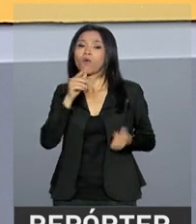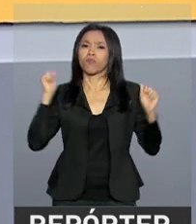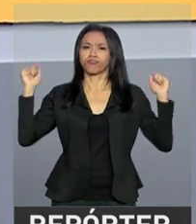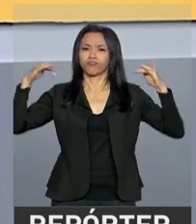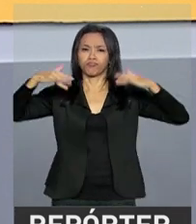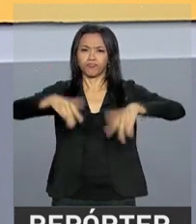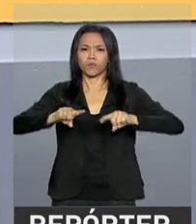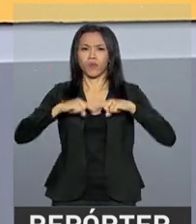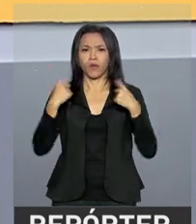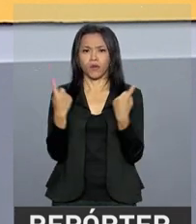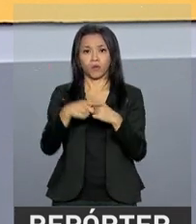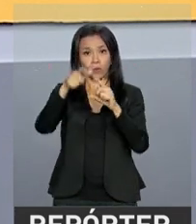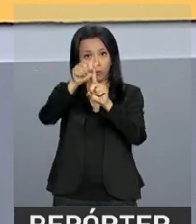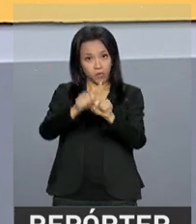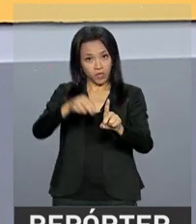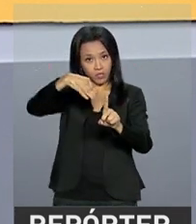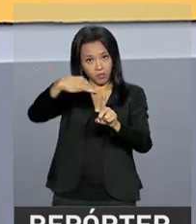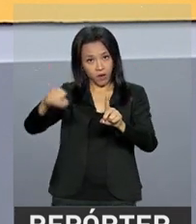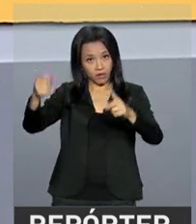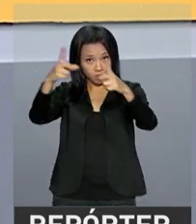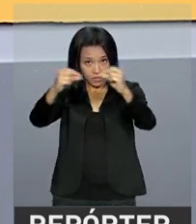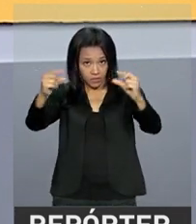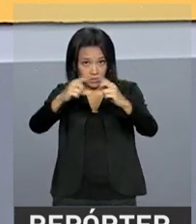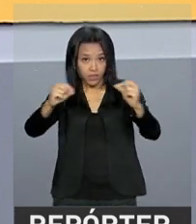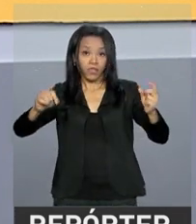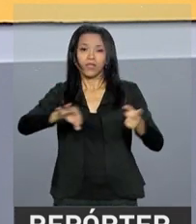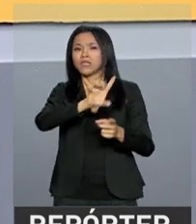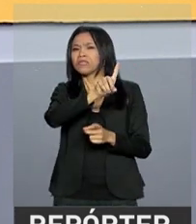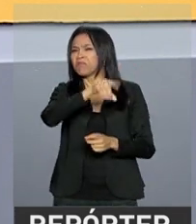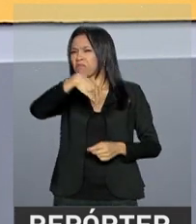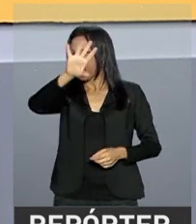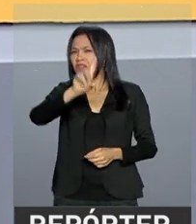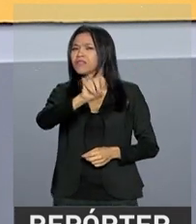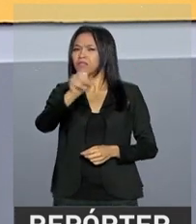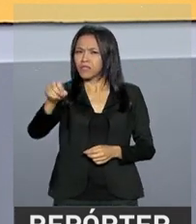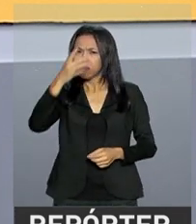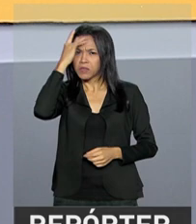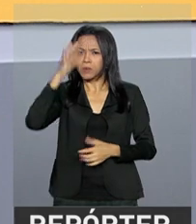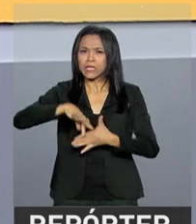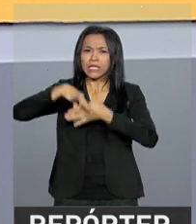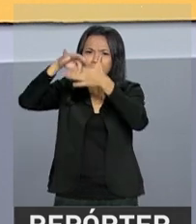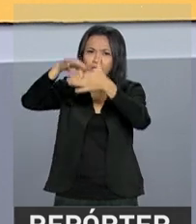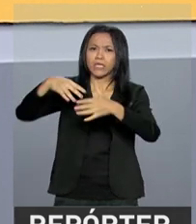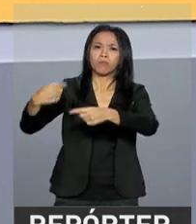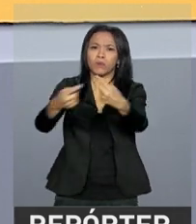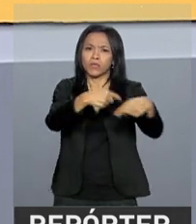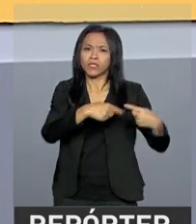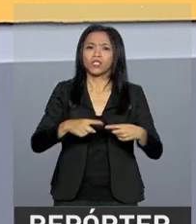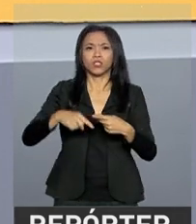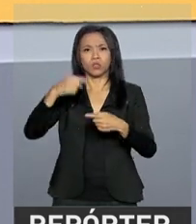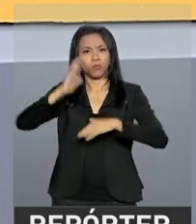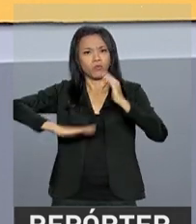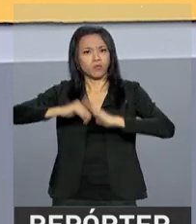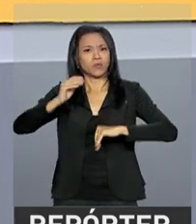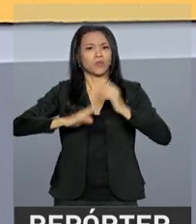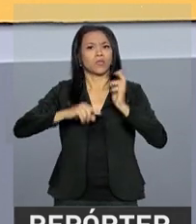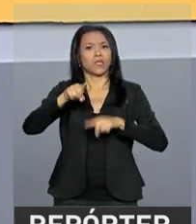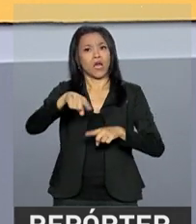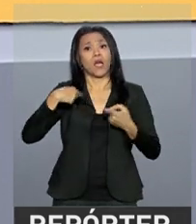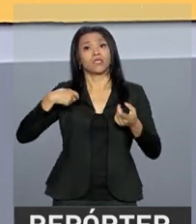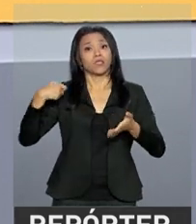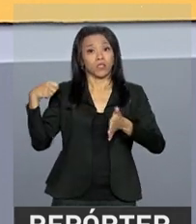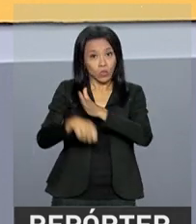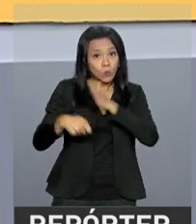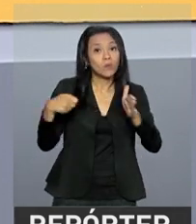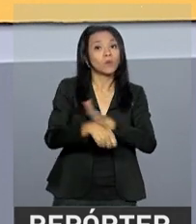aqui em brasília mais de 100 mil pessoas entre líderes políticos especialistas expositores e ativistas em defesa do meio ambiente